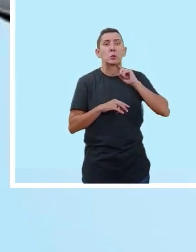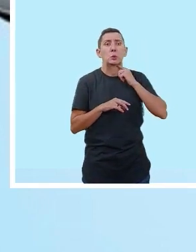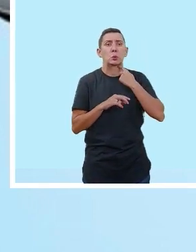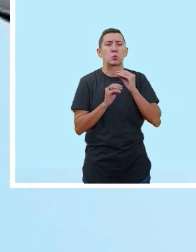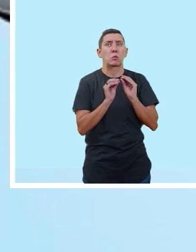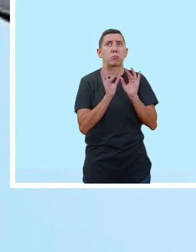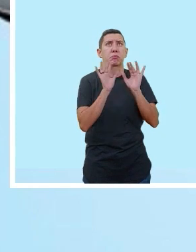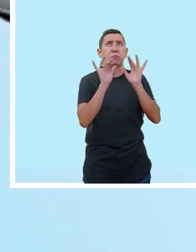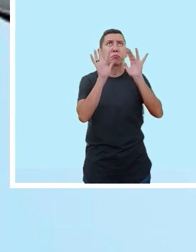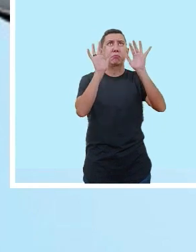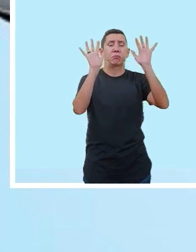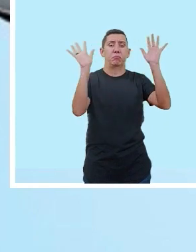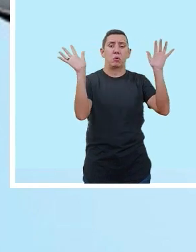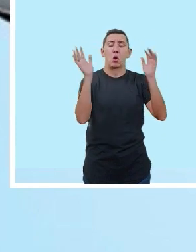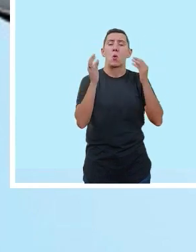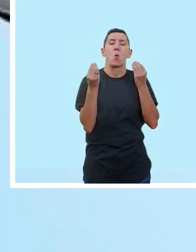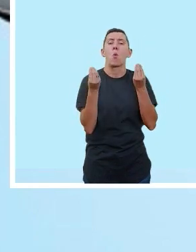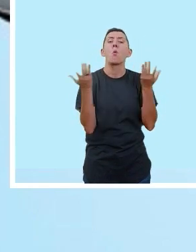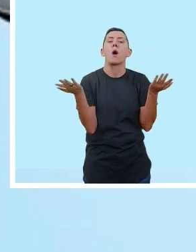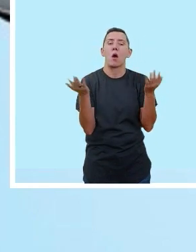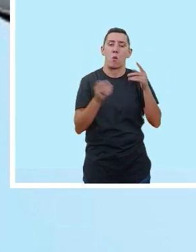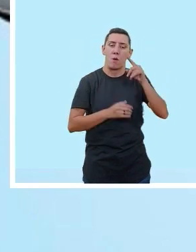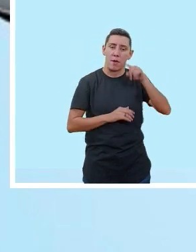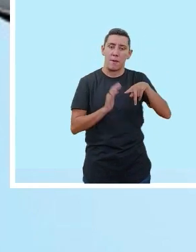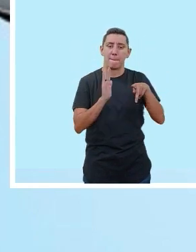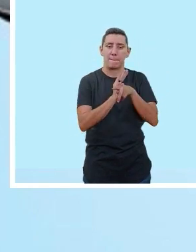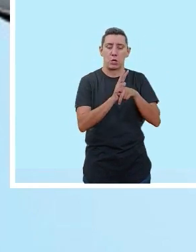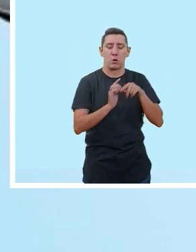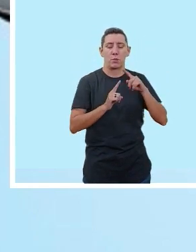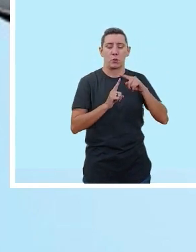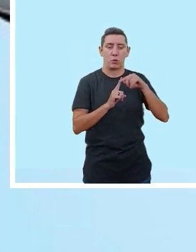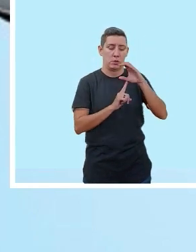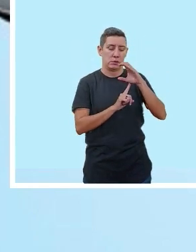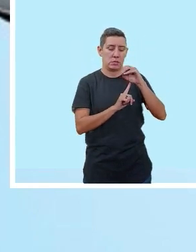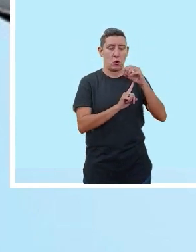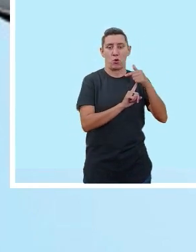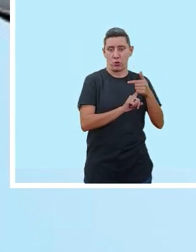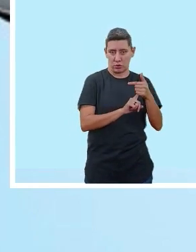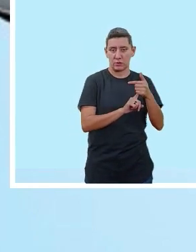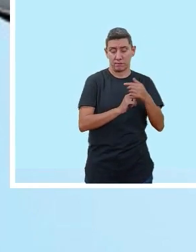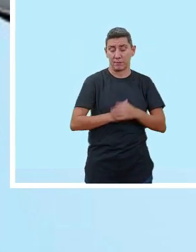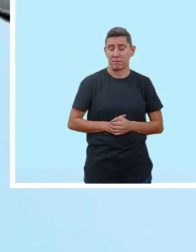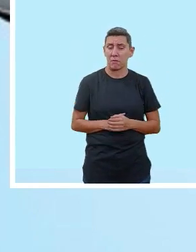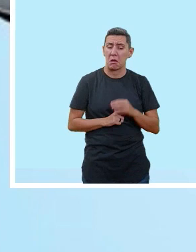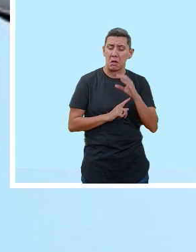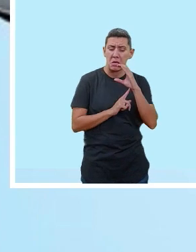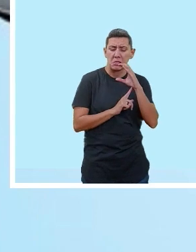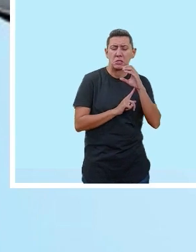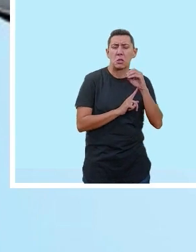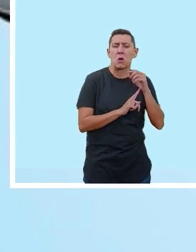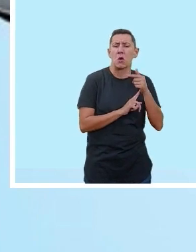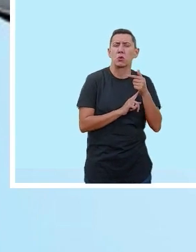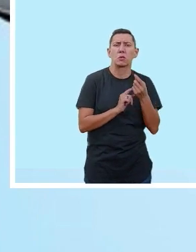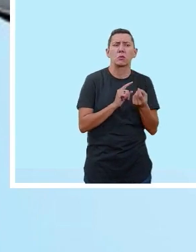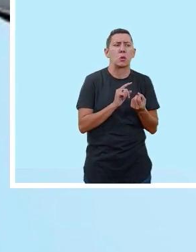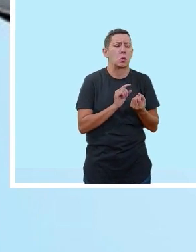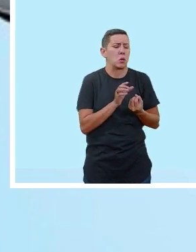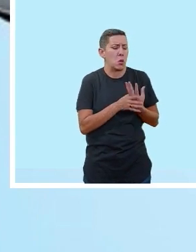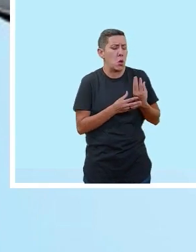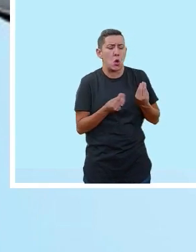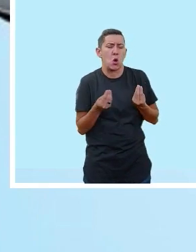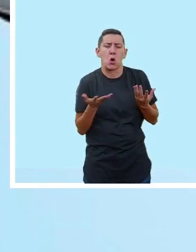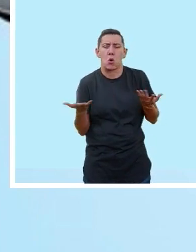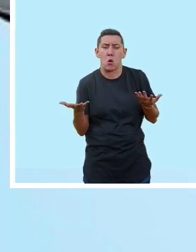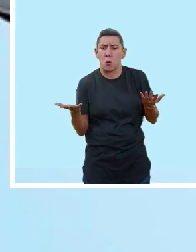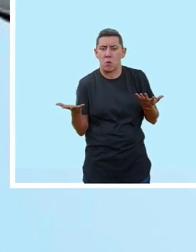questão do efeito estufa é o dióxido de carbono. E da onde se origina o dióxido de carbono, né? O dióxido